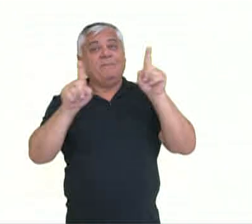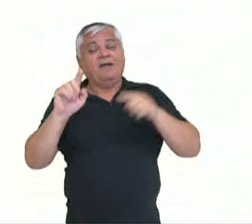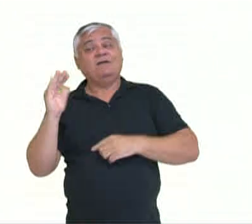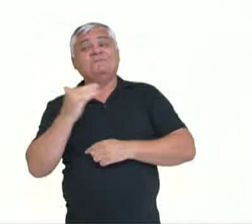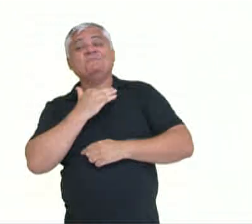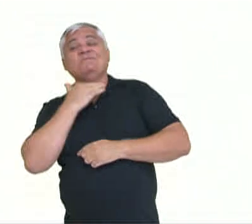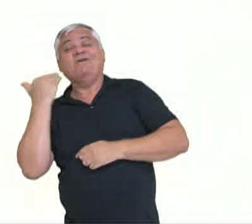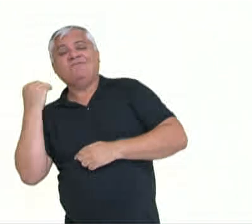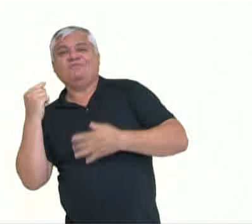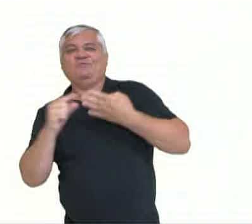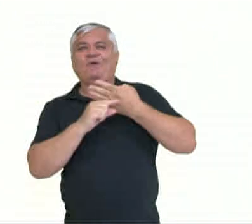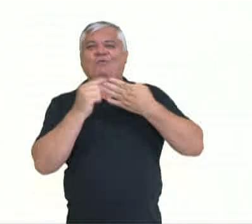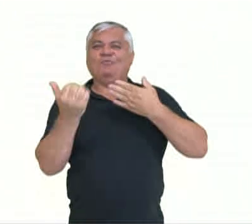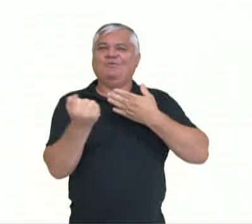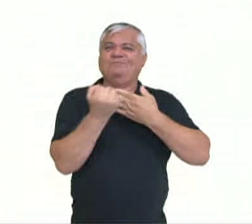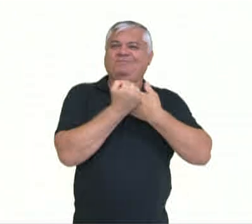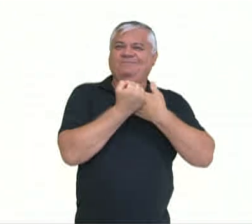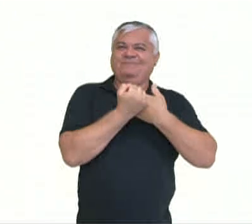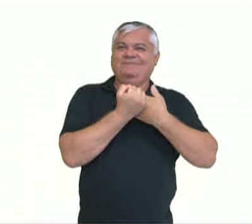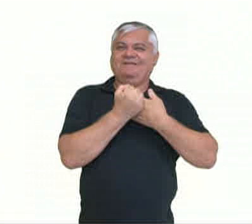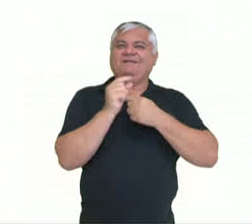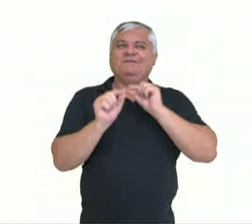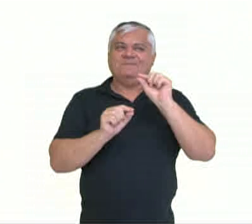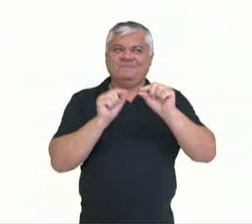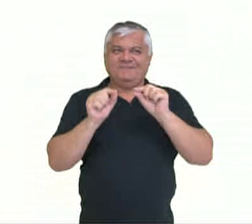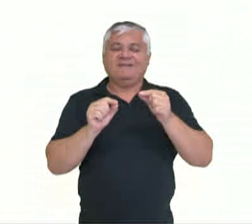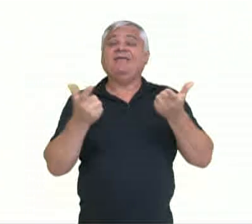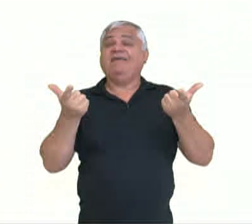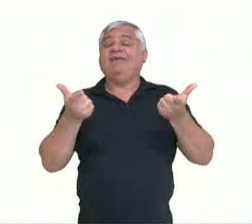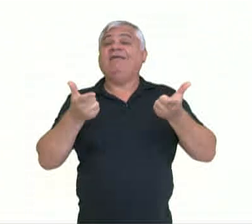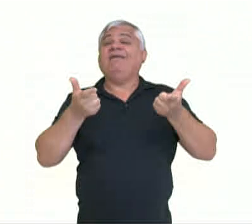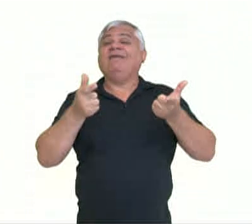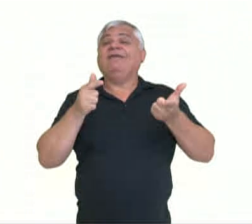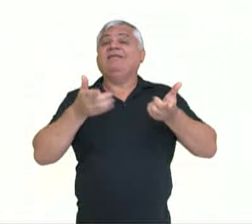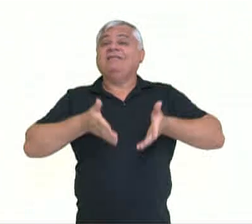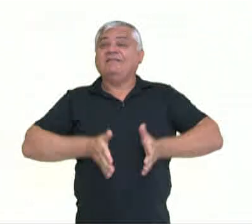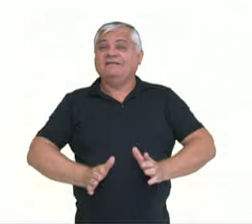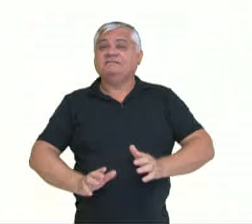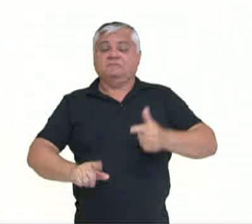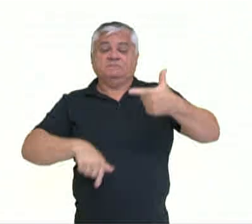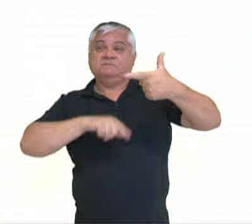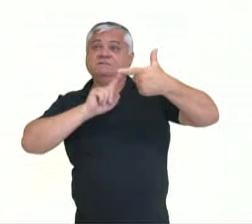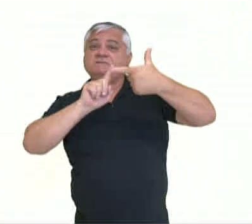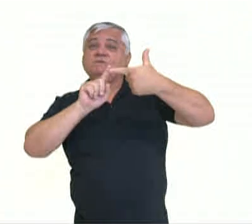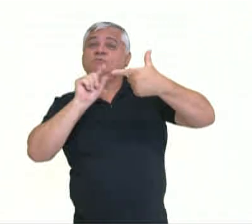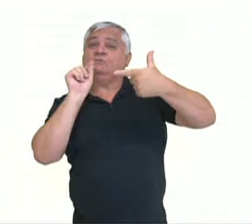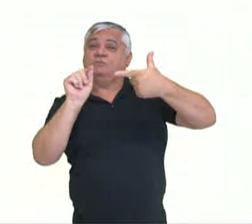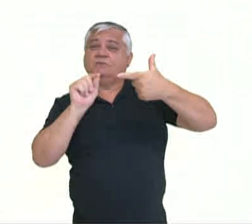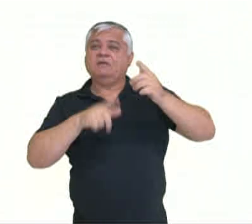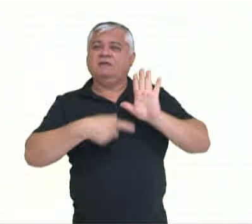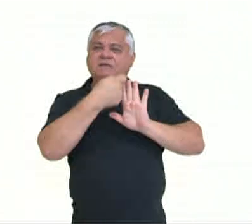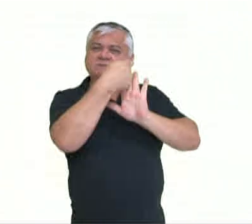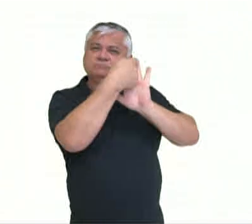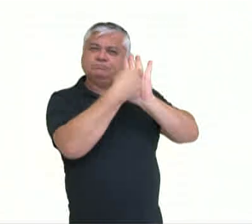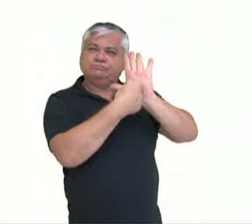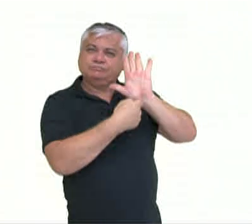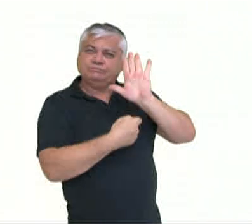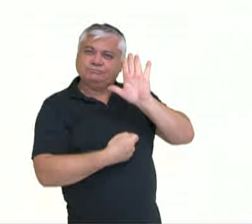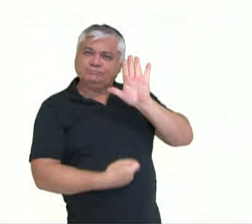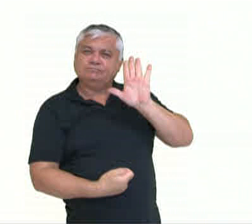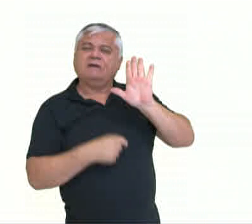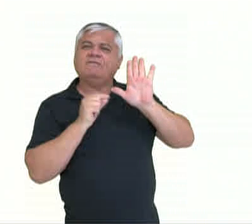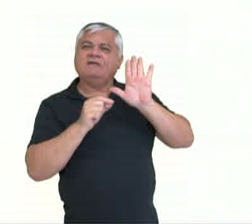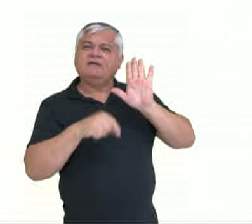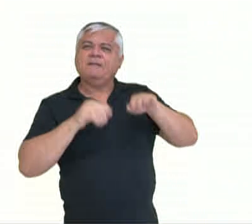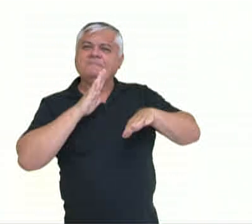autor. Para quem acampa foi outro berço. A segunda é que o escrito ficaria assim